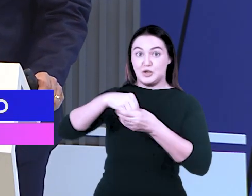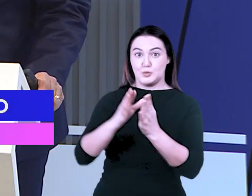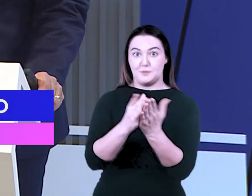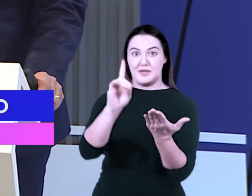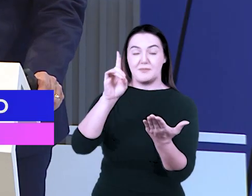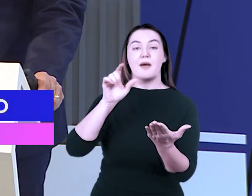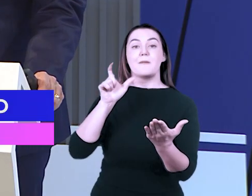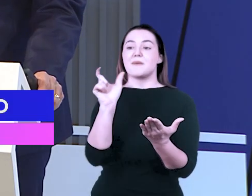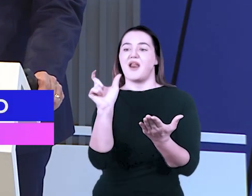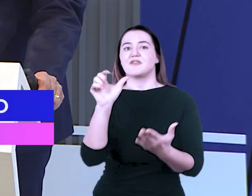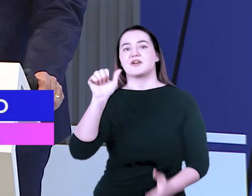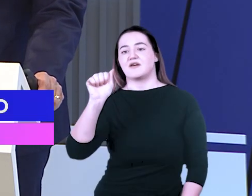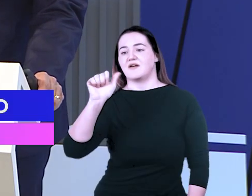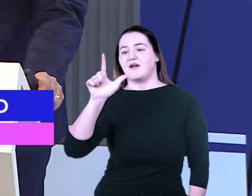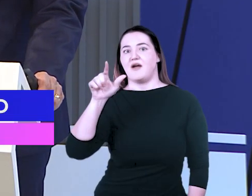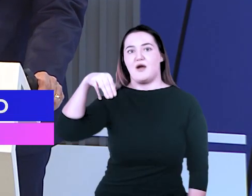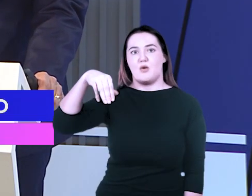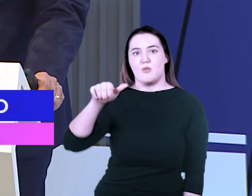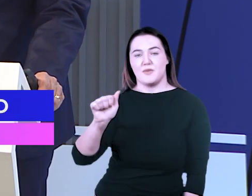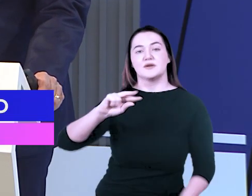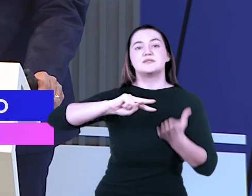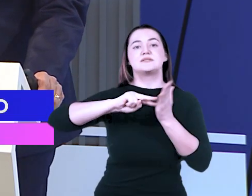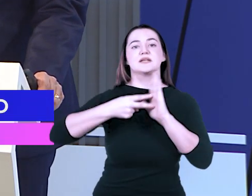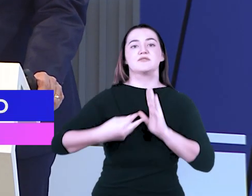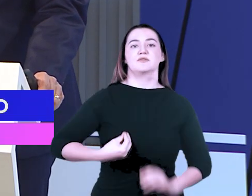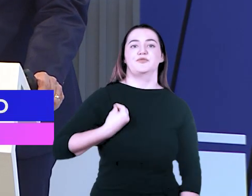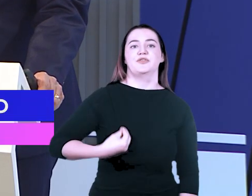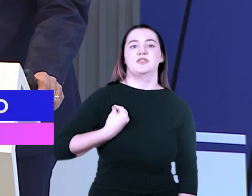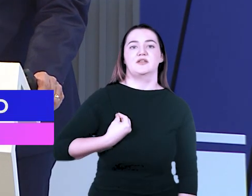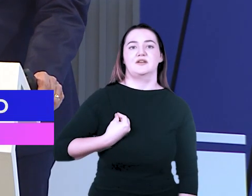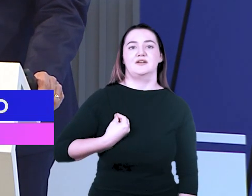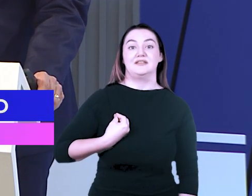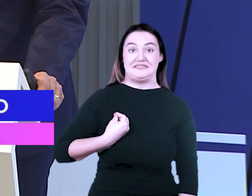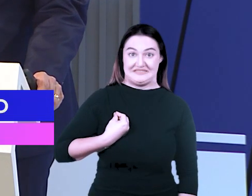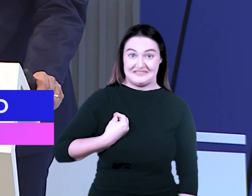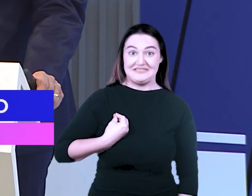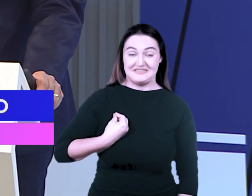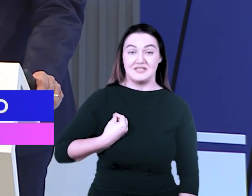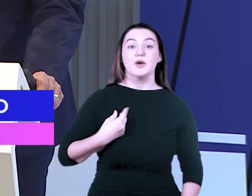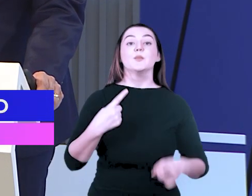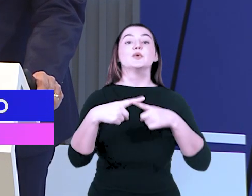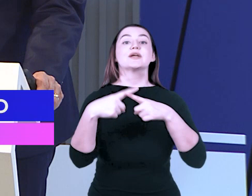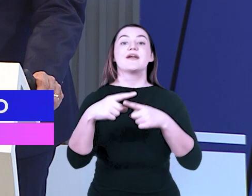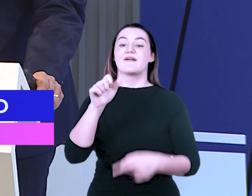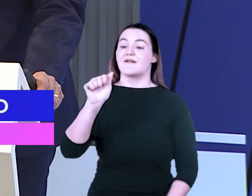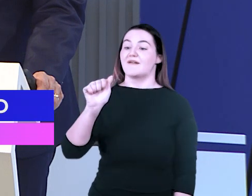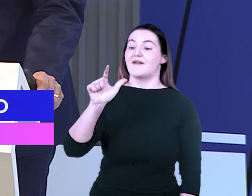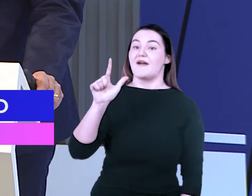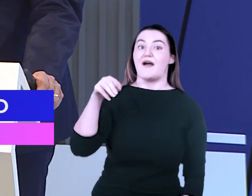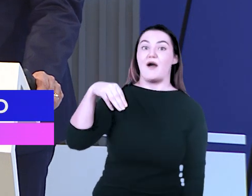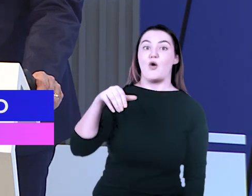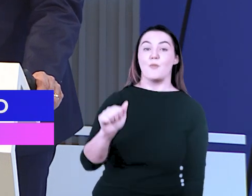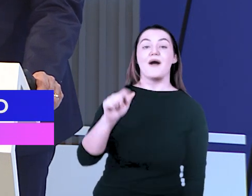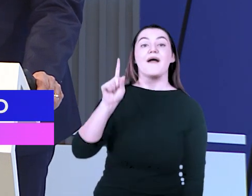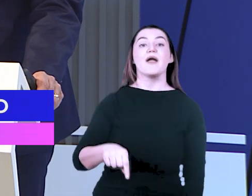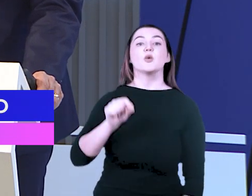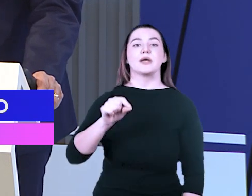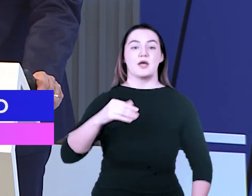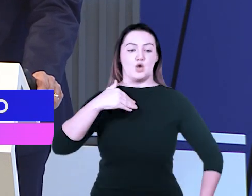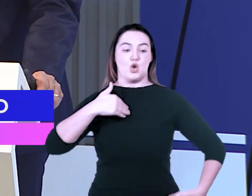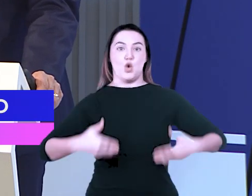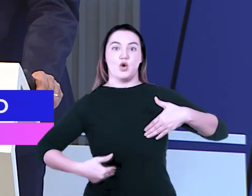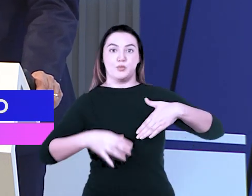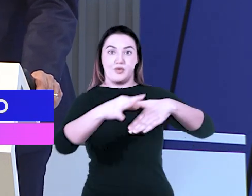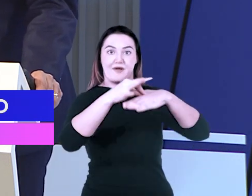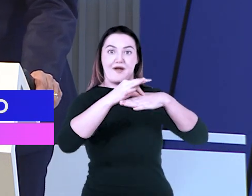morro, significa que a alma também morre, porque a alma não é uma entidade